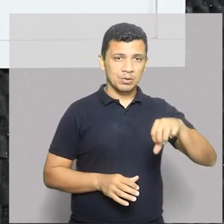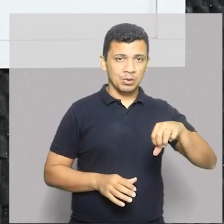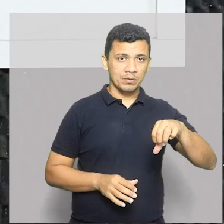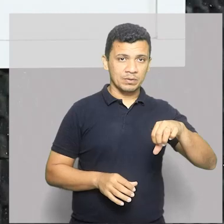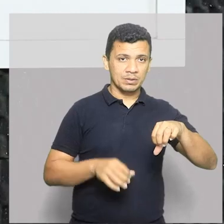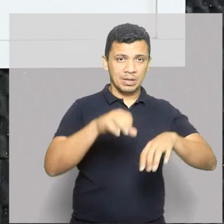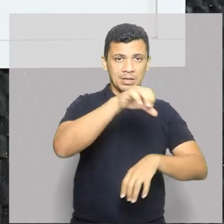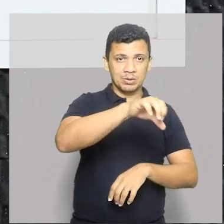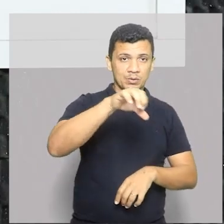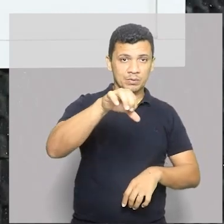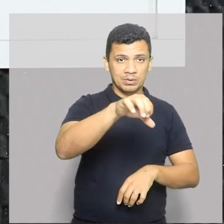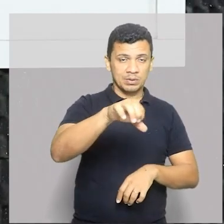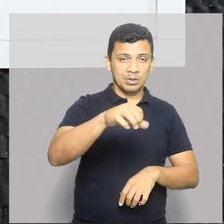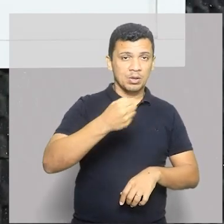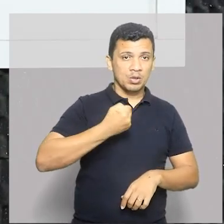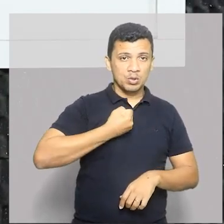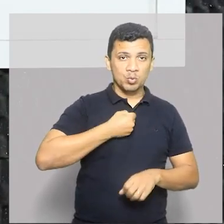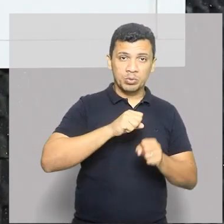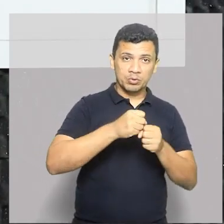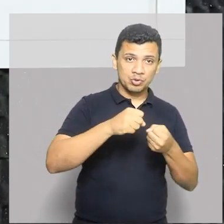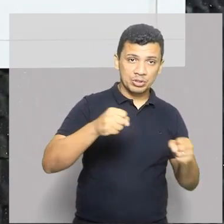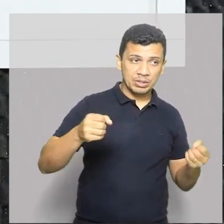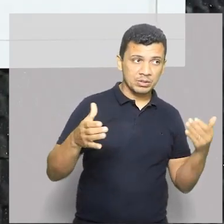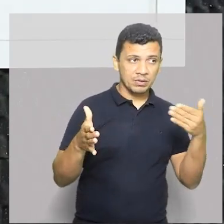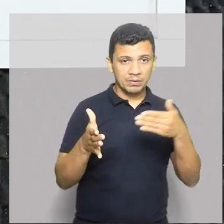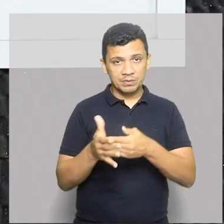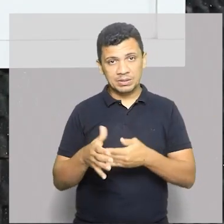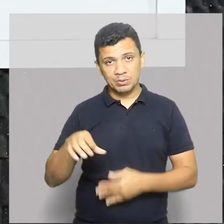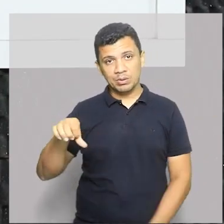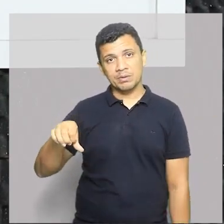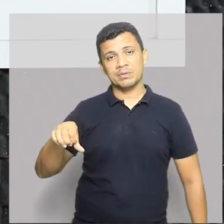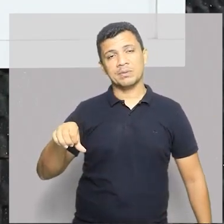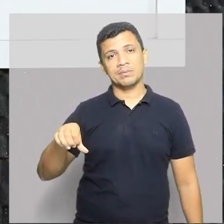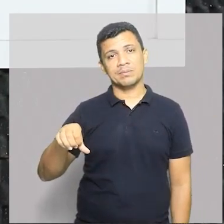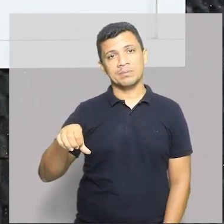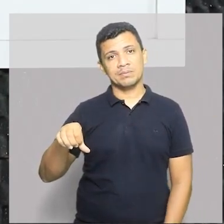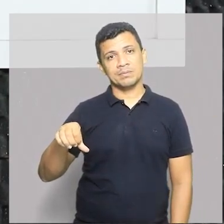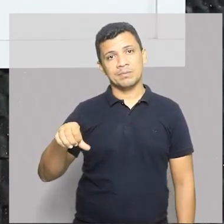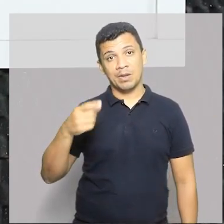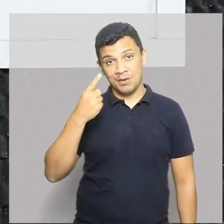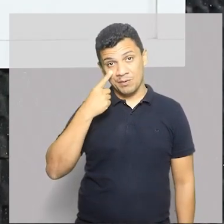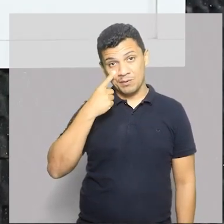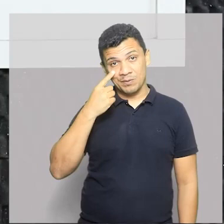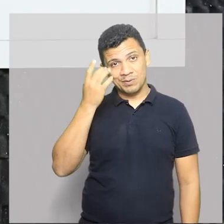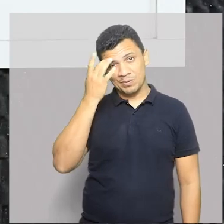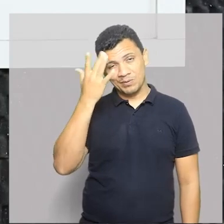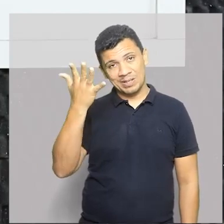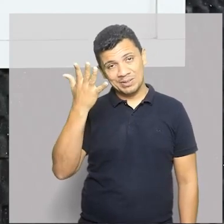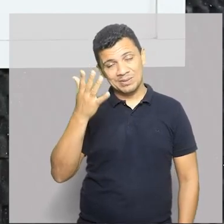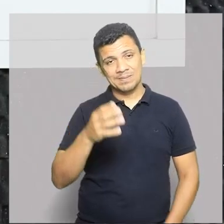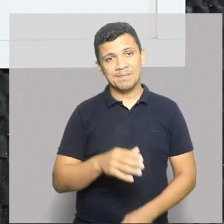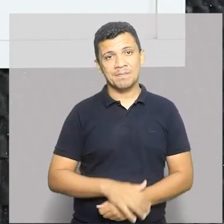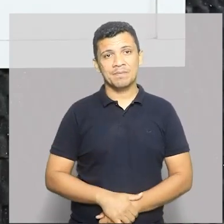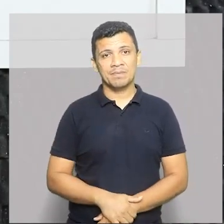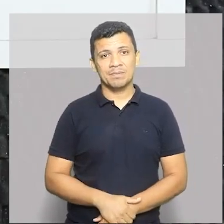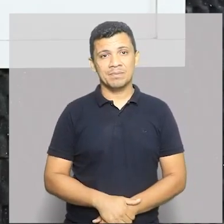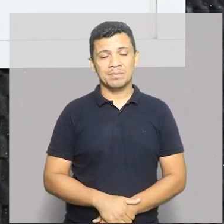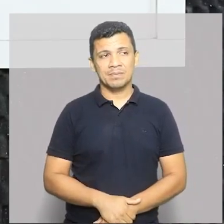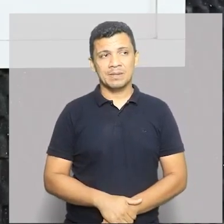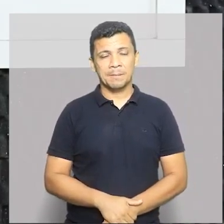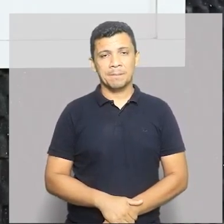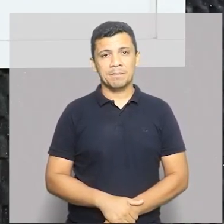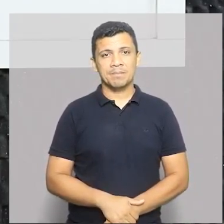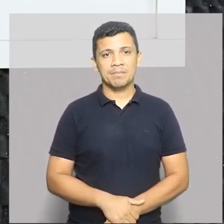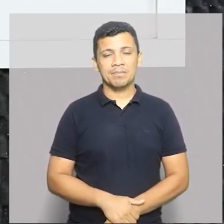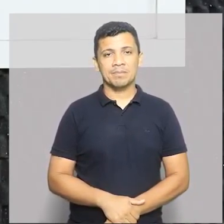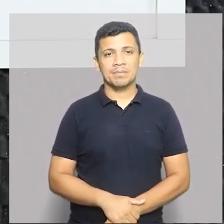99 é um número gigante que termina em quê? Em 9. Viu como é fácil? Até eu sei. Bora lá de novo, vai.